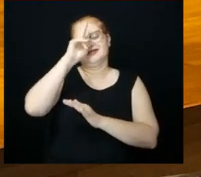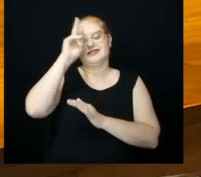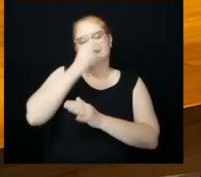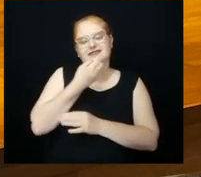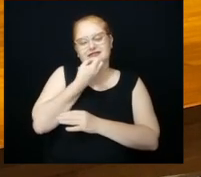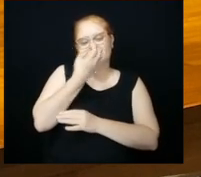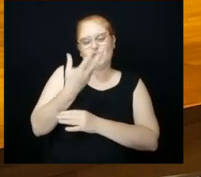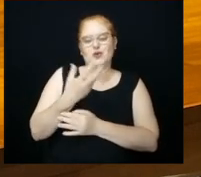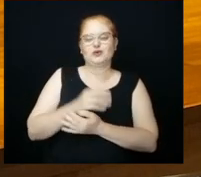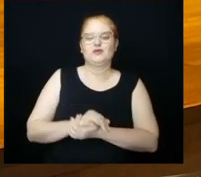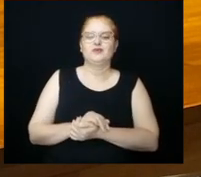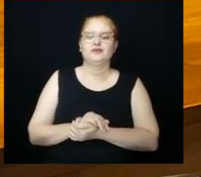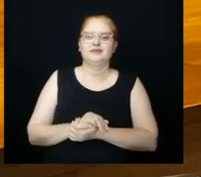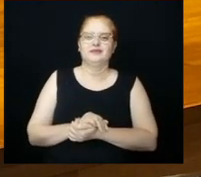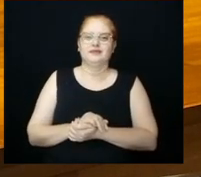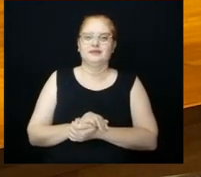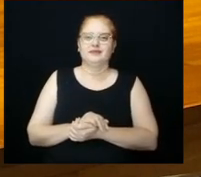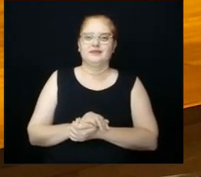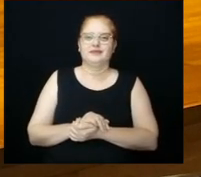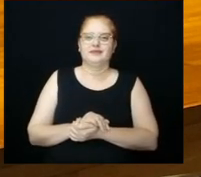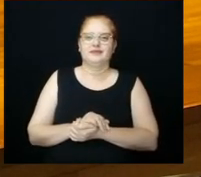contando.